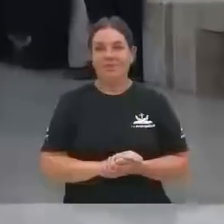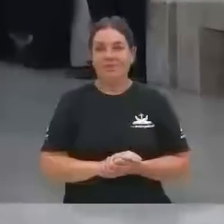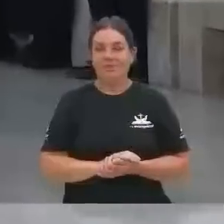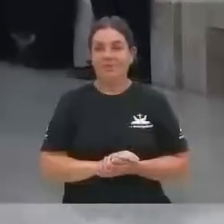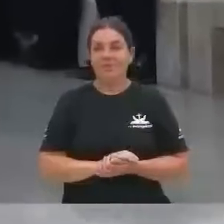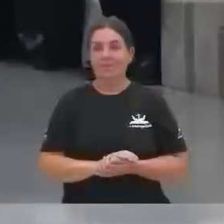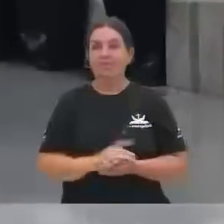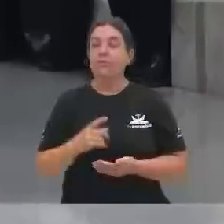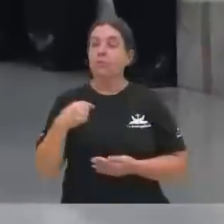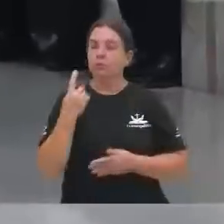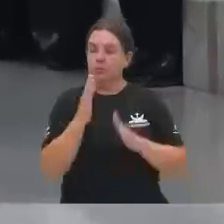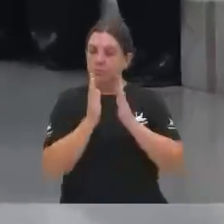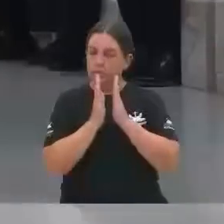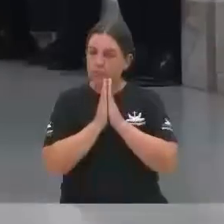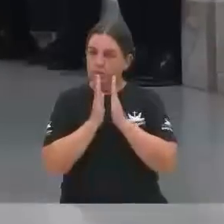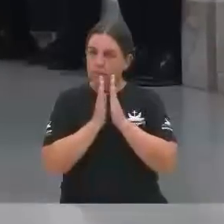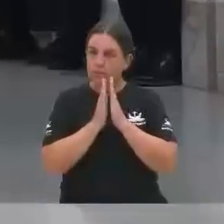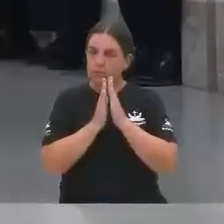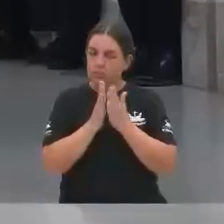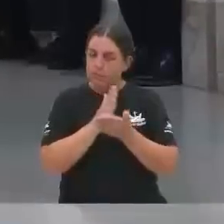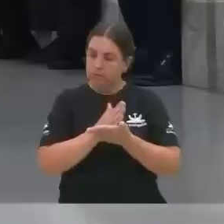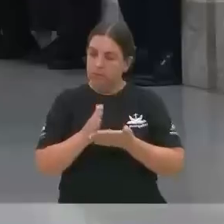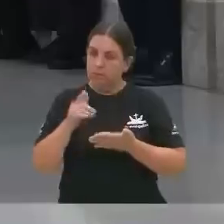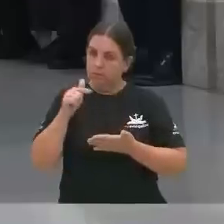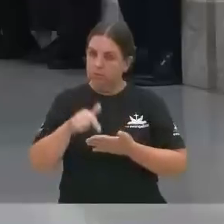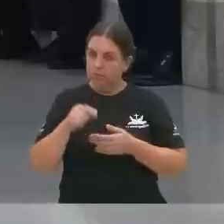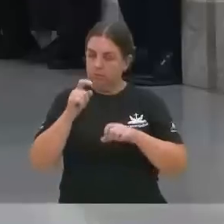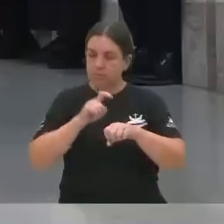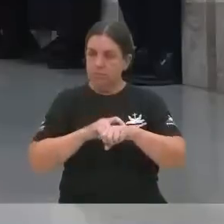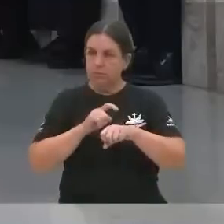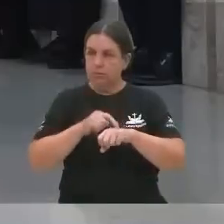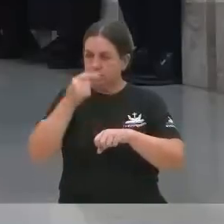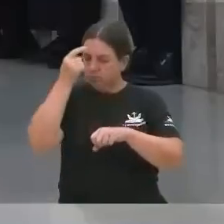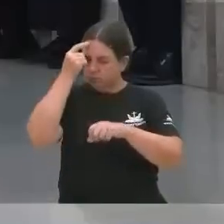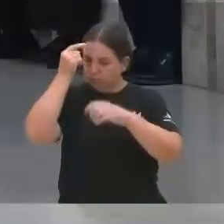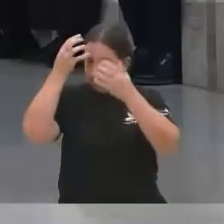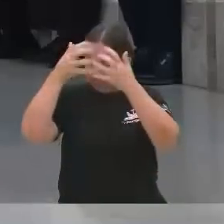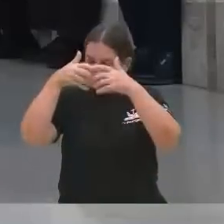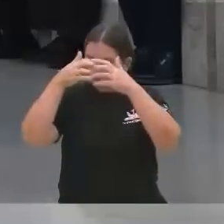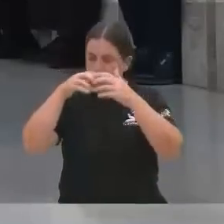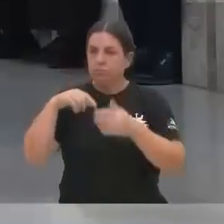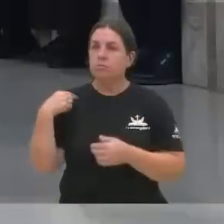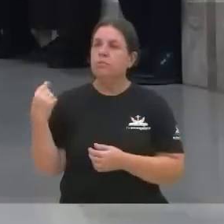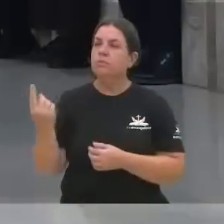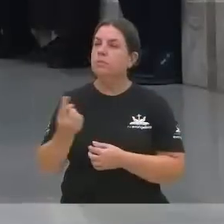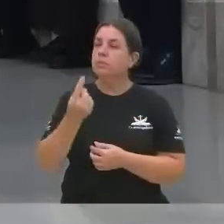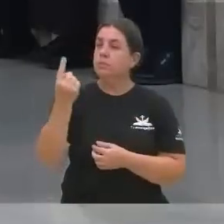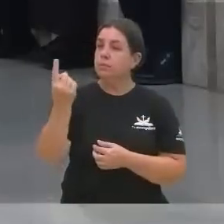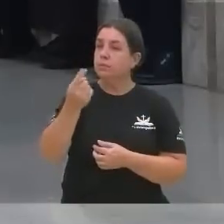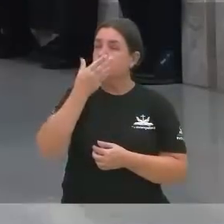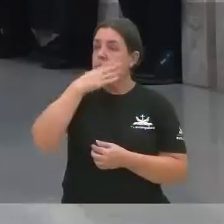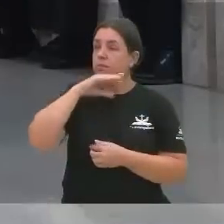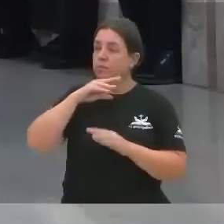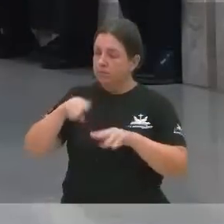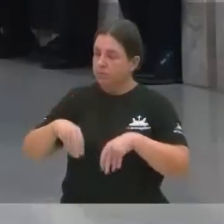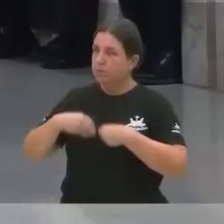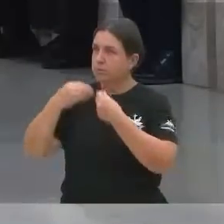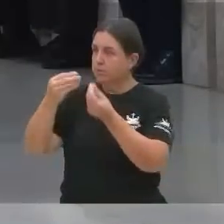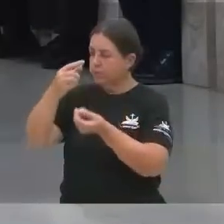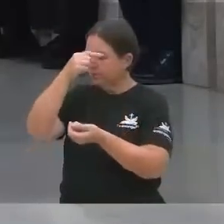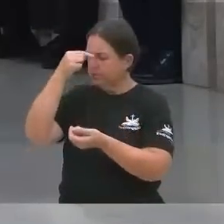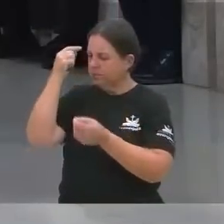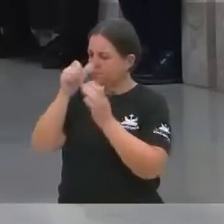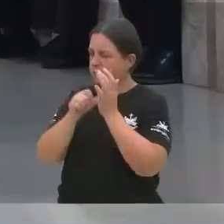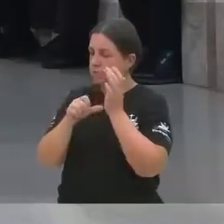rezemos para começar este momento de reflexão eterno Pai eu vos ofereço a